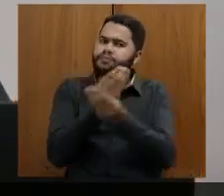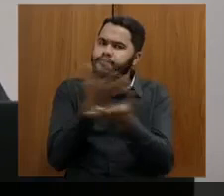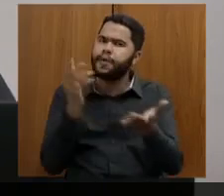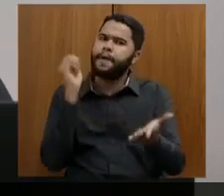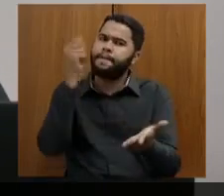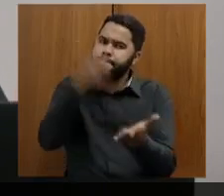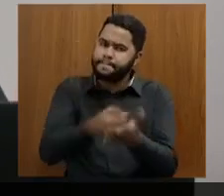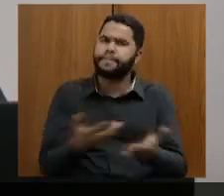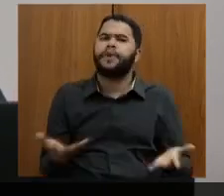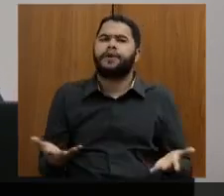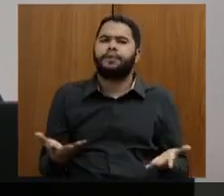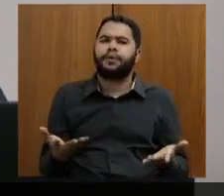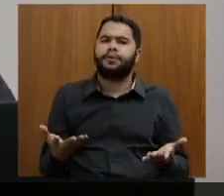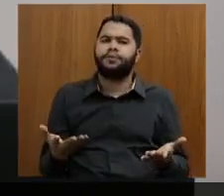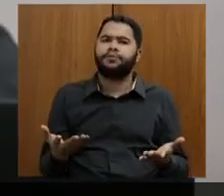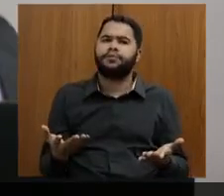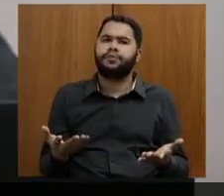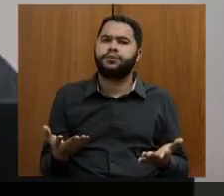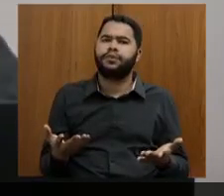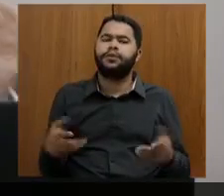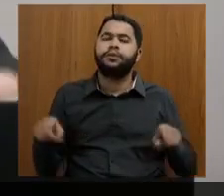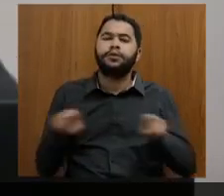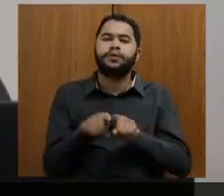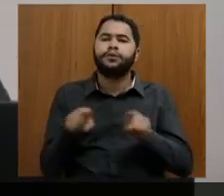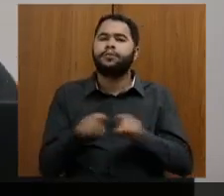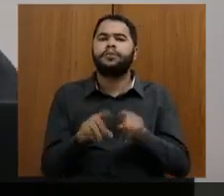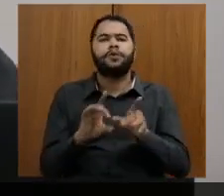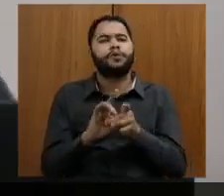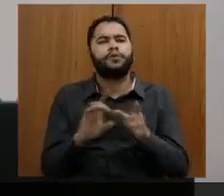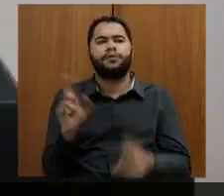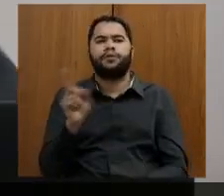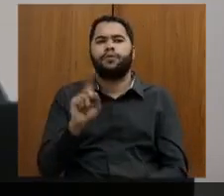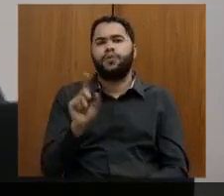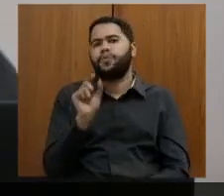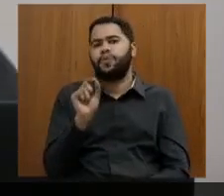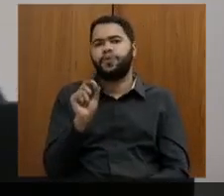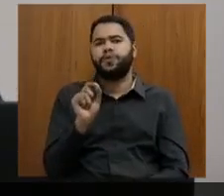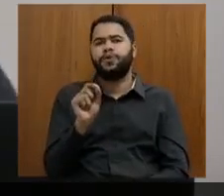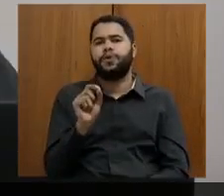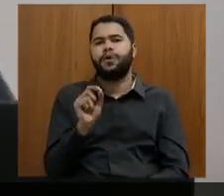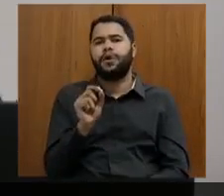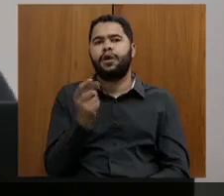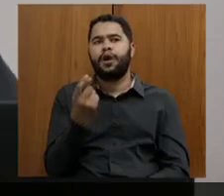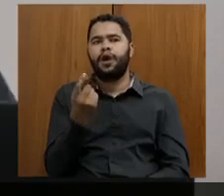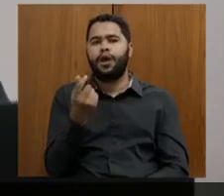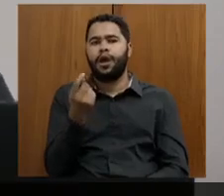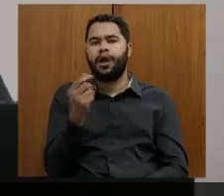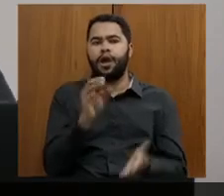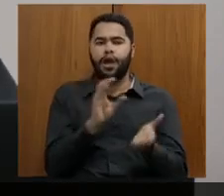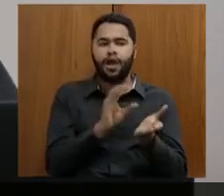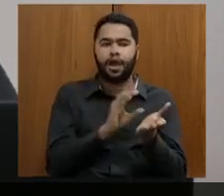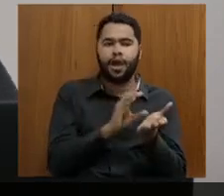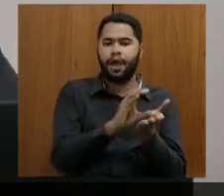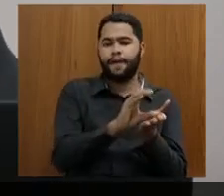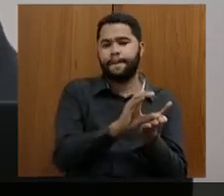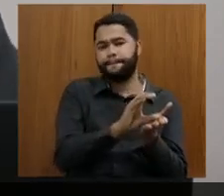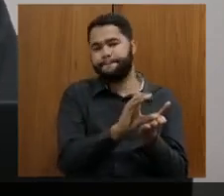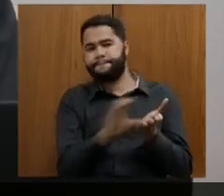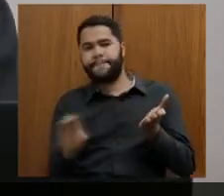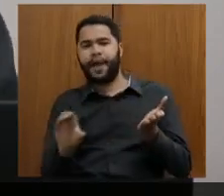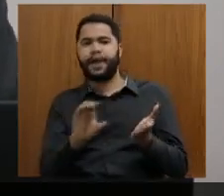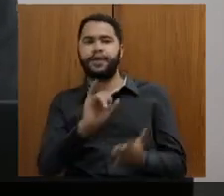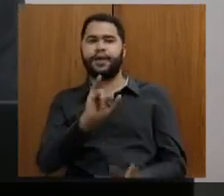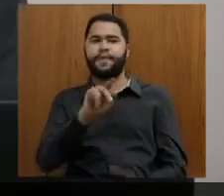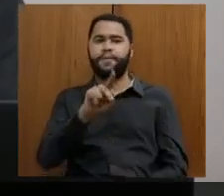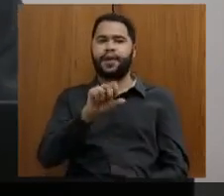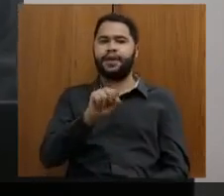pagando a recomposição da perda inflacionária e não permitindo né O desvio de recursos do ipsm